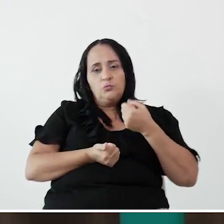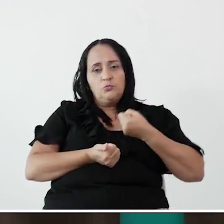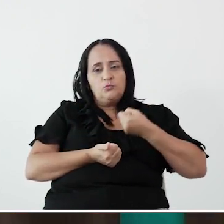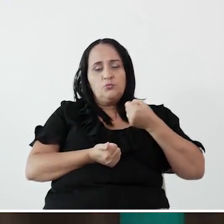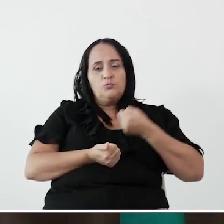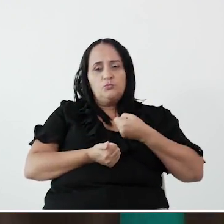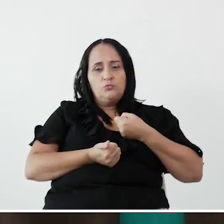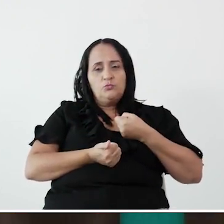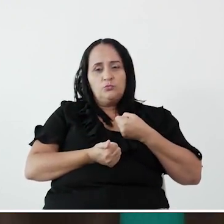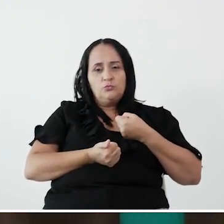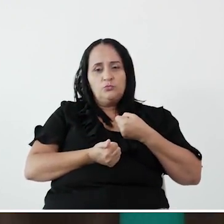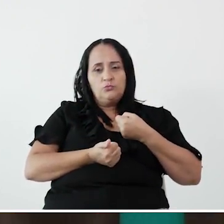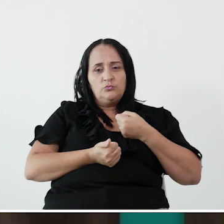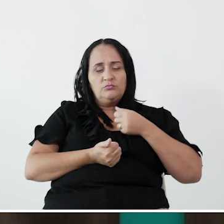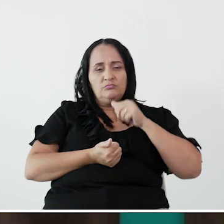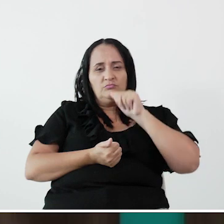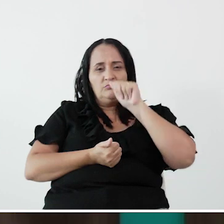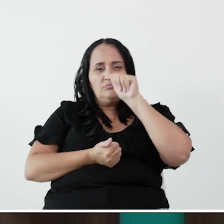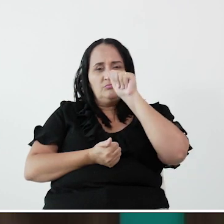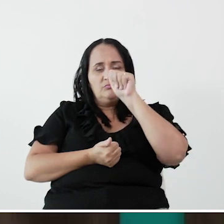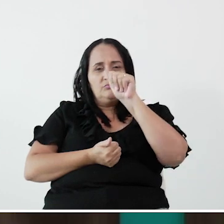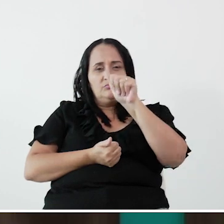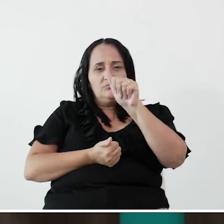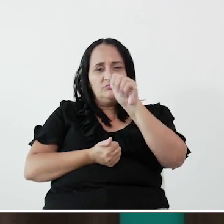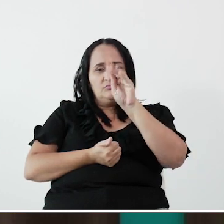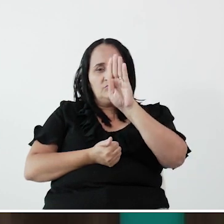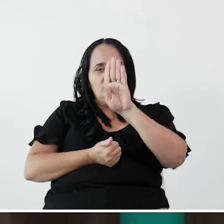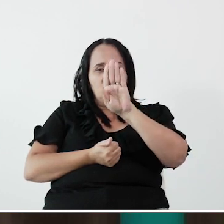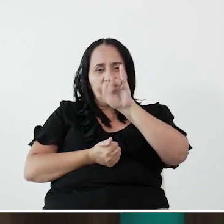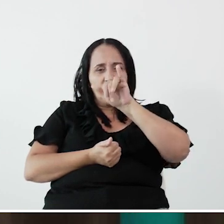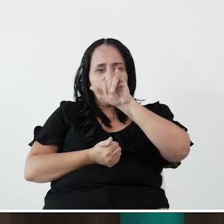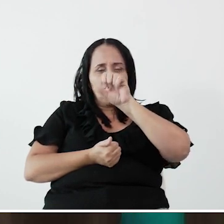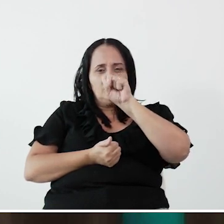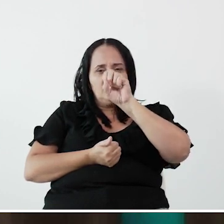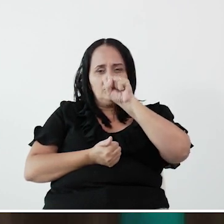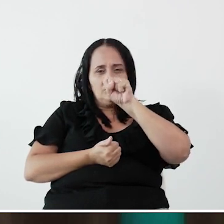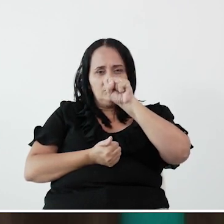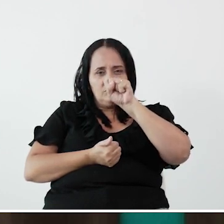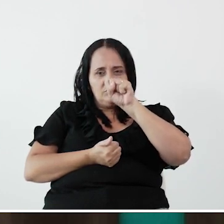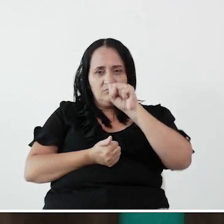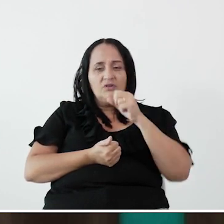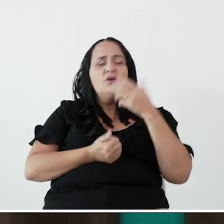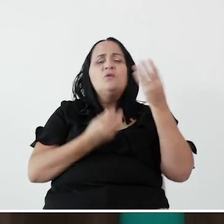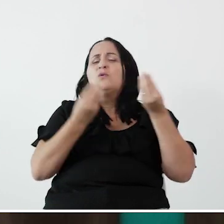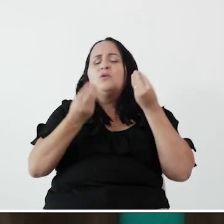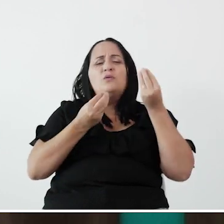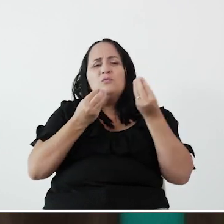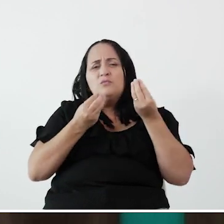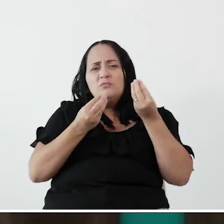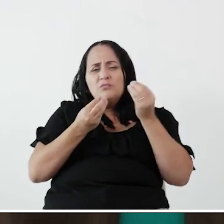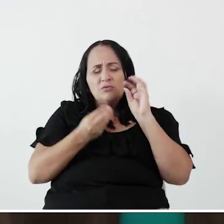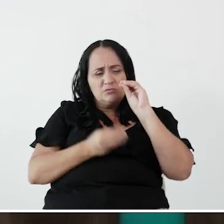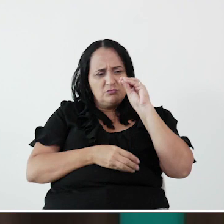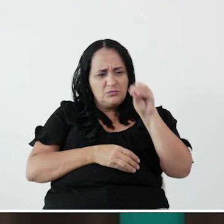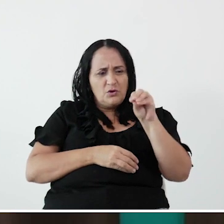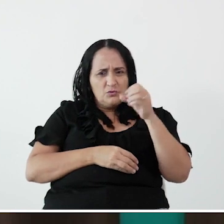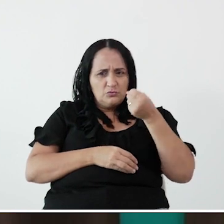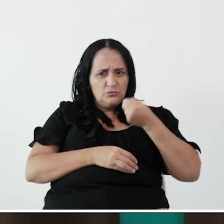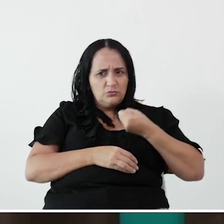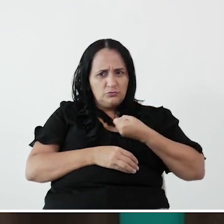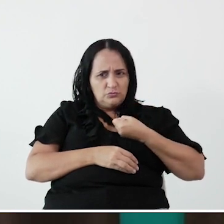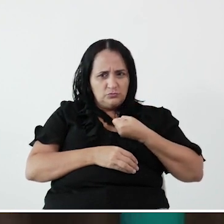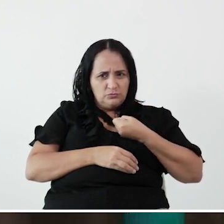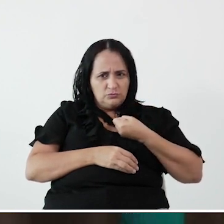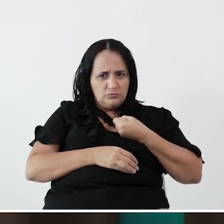eu chamo de abscissa do ponto. E a esse número que eu coloco aqui no lugar do sucessor, eu